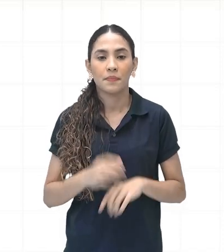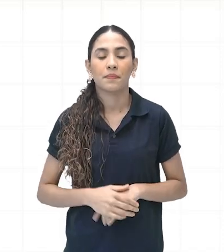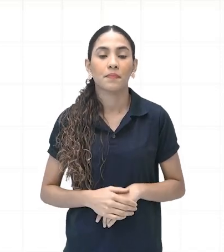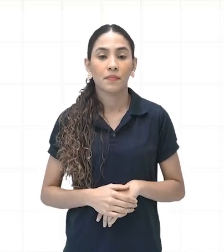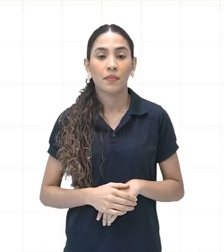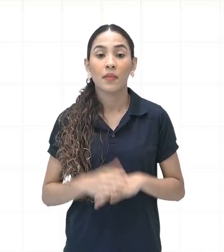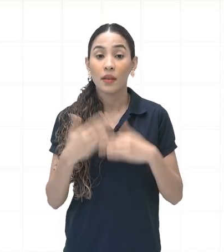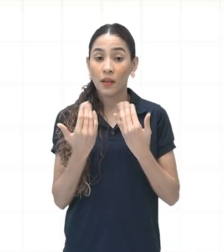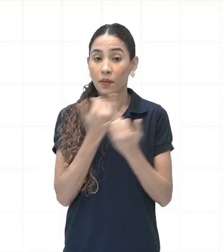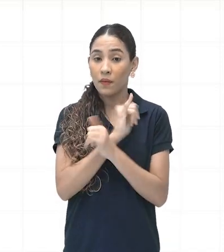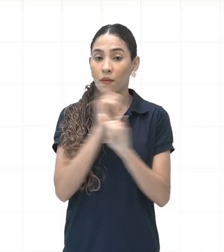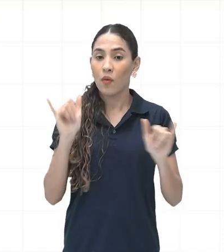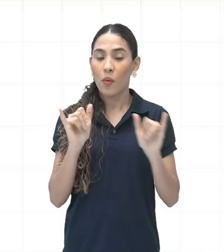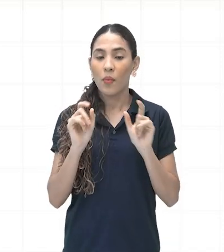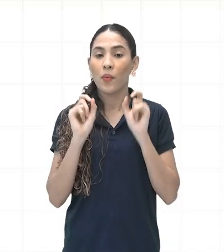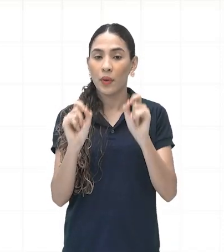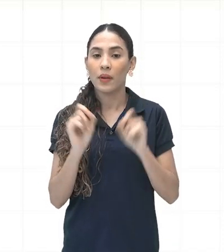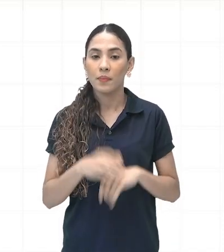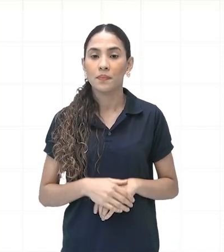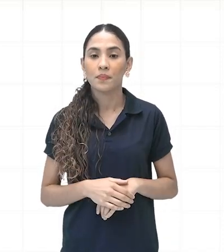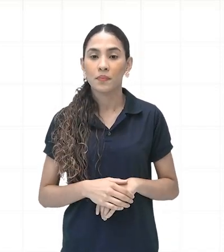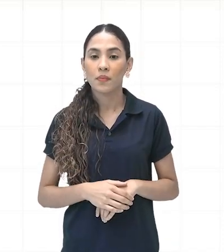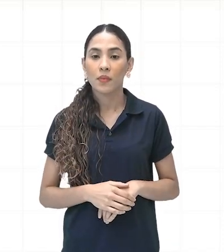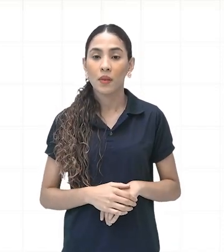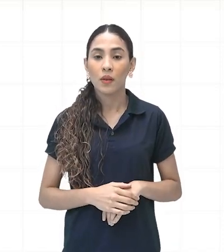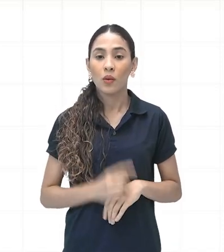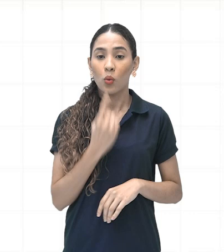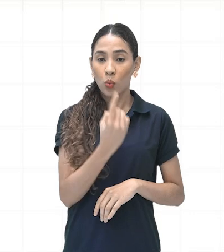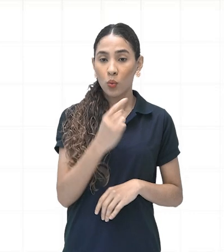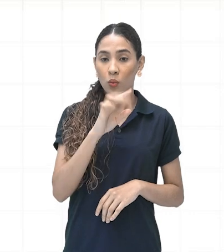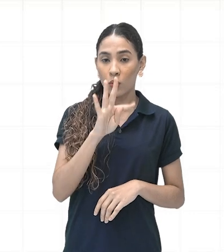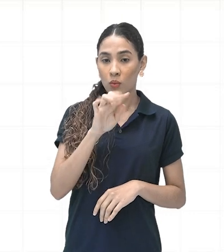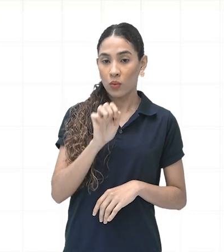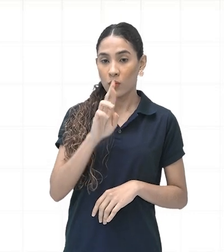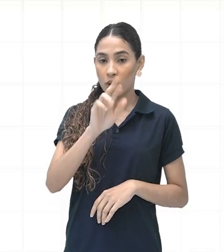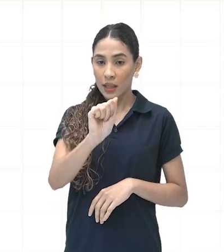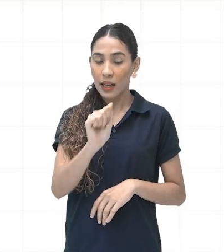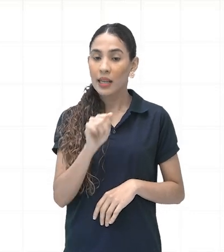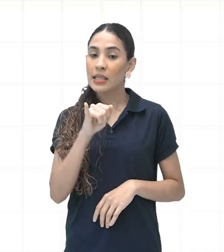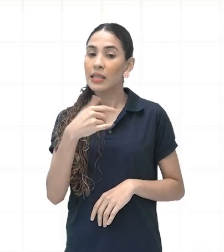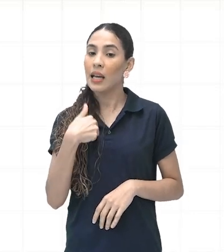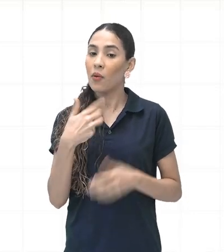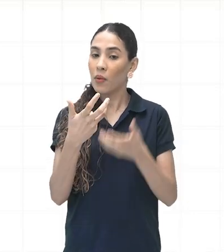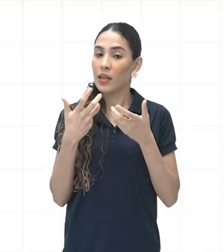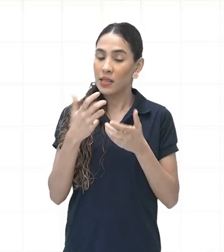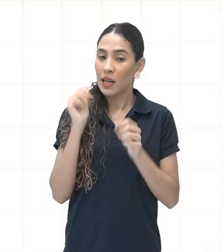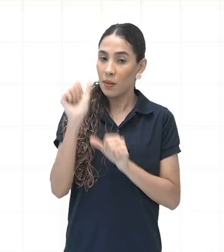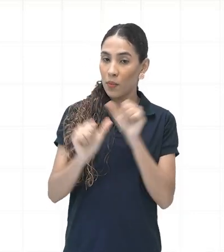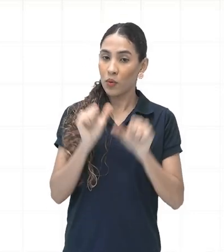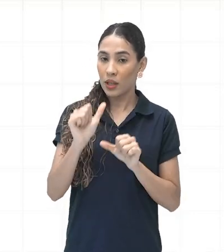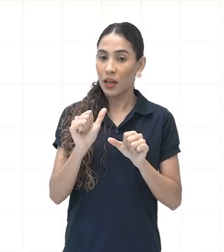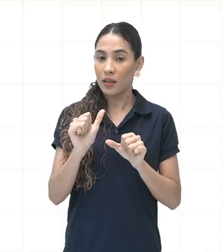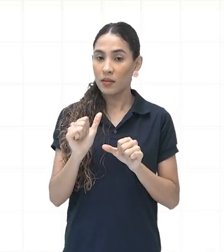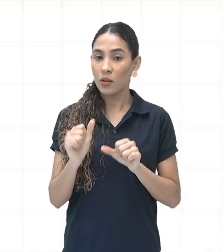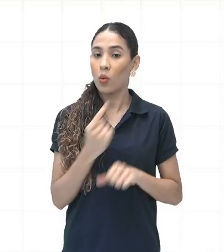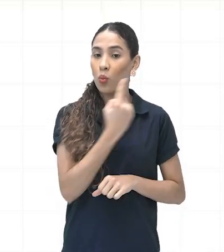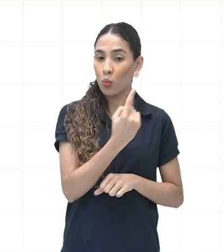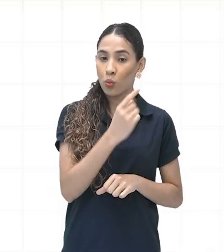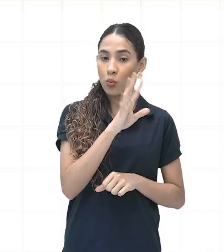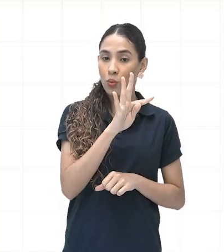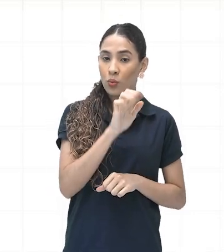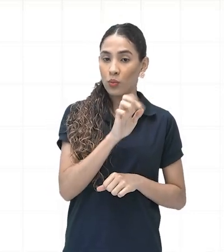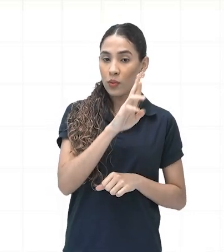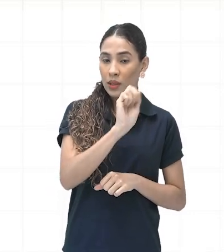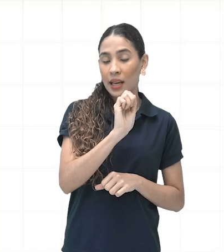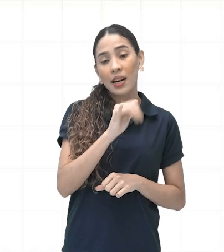Está informando aqui que 1 terabyte, né? Se eu quiser transformar 1